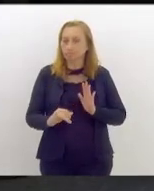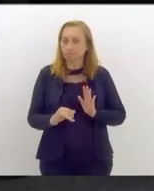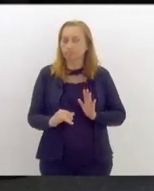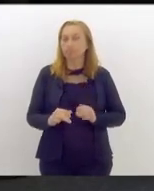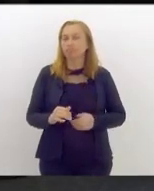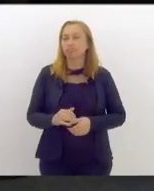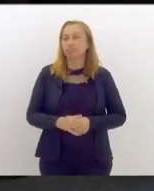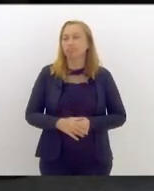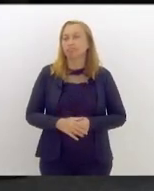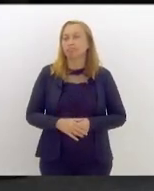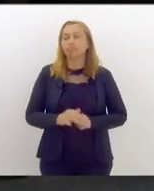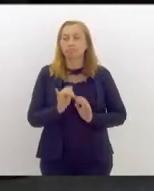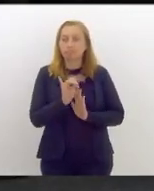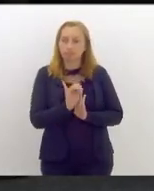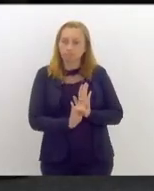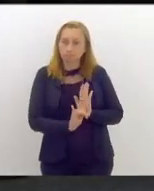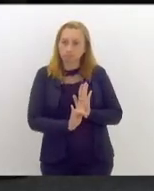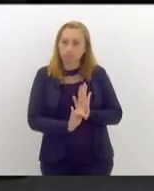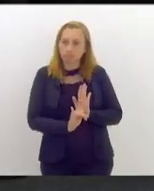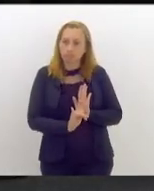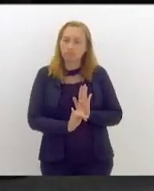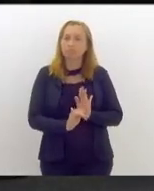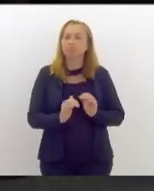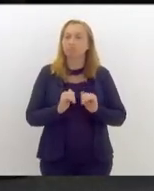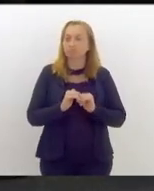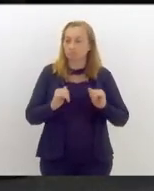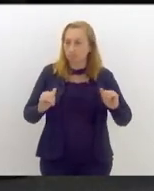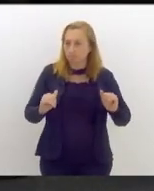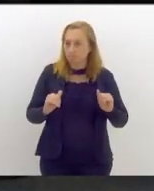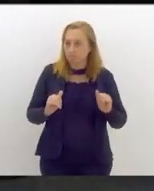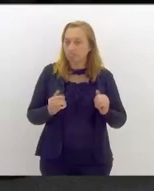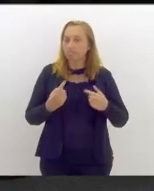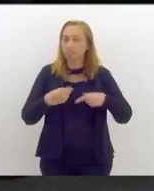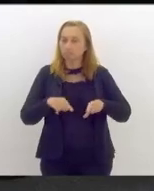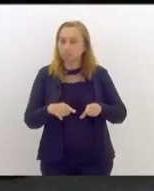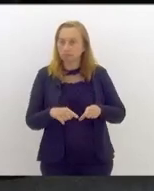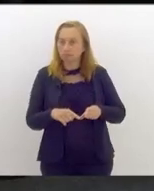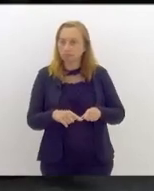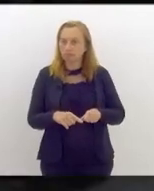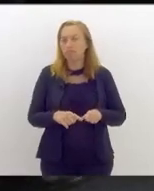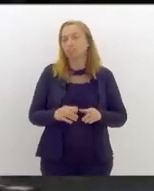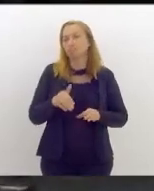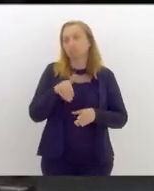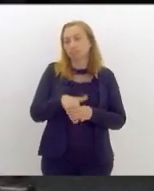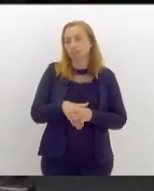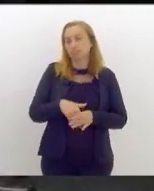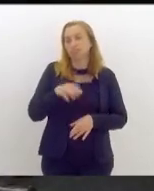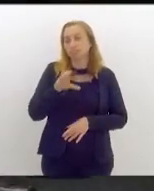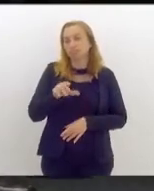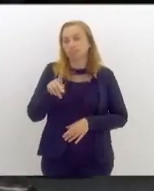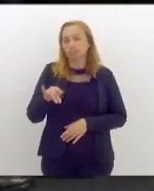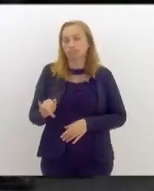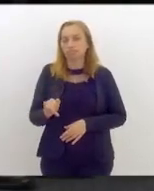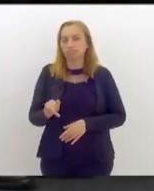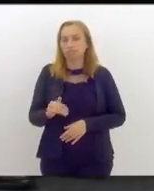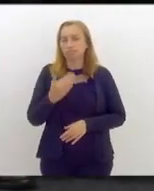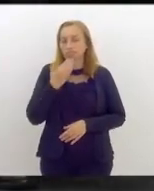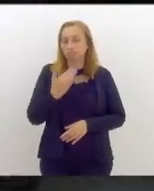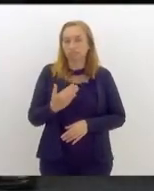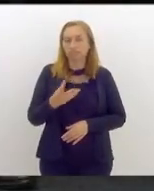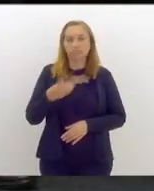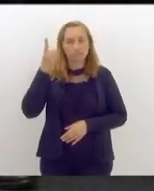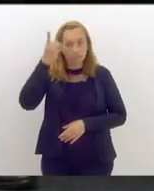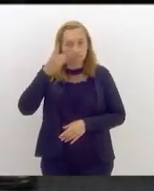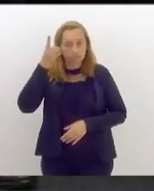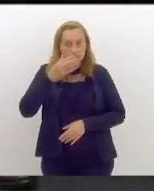parecer do meu relatório em apartado divergente do relatório que foi votado na CPI eu oficiali o deputado